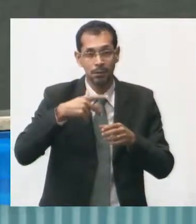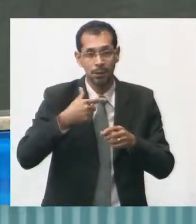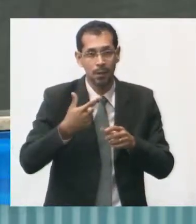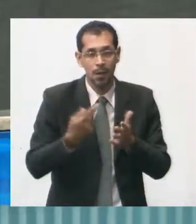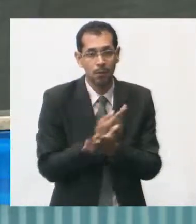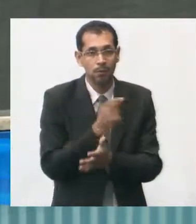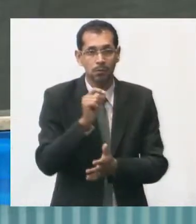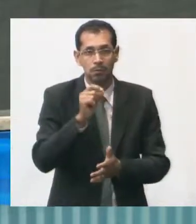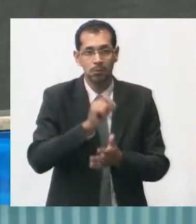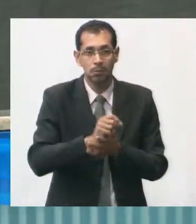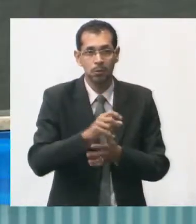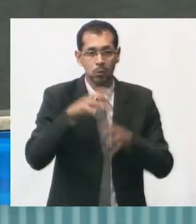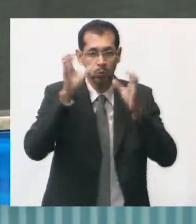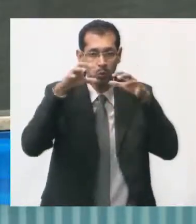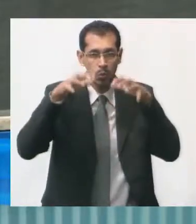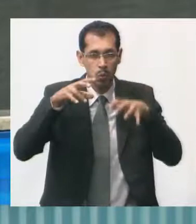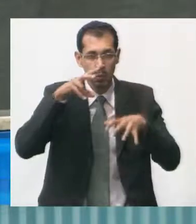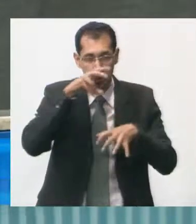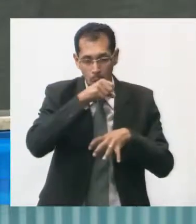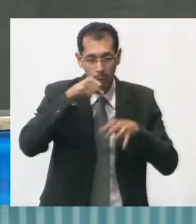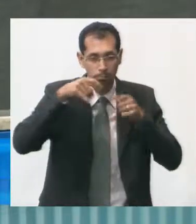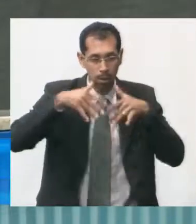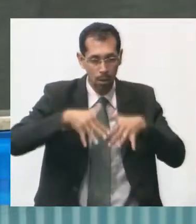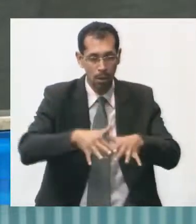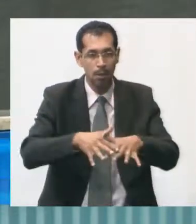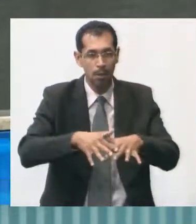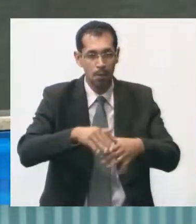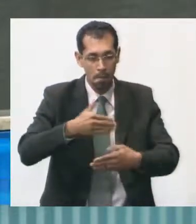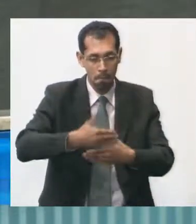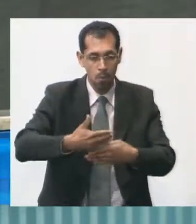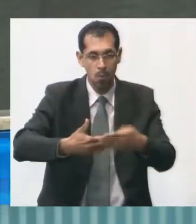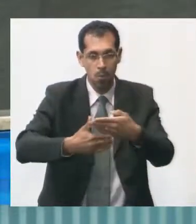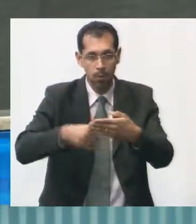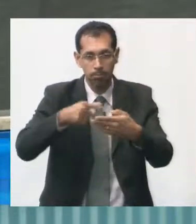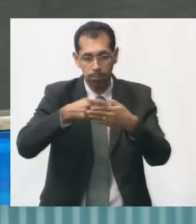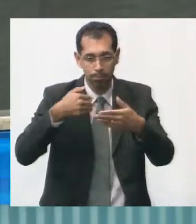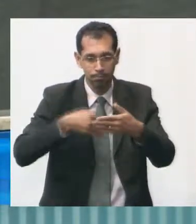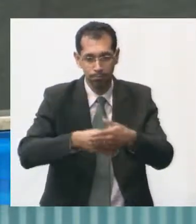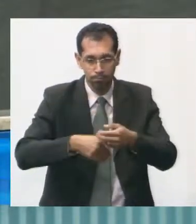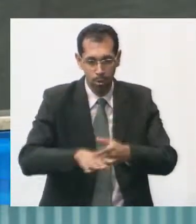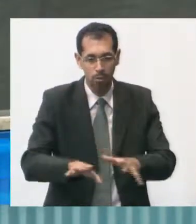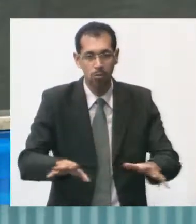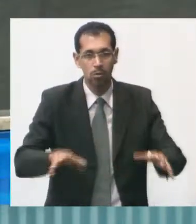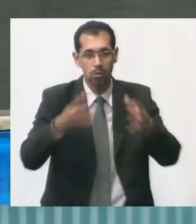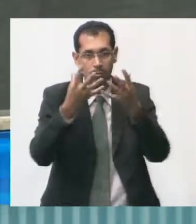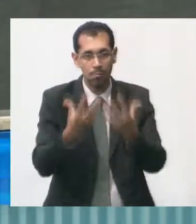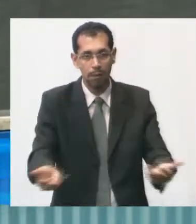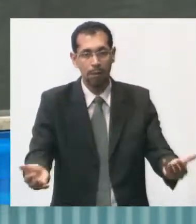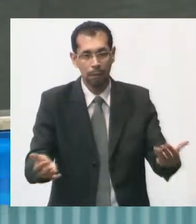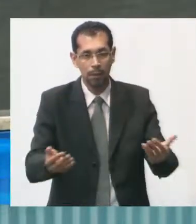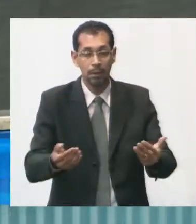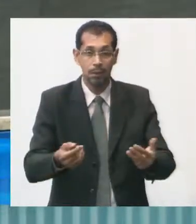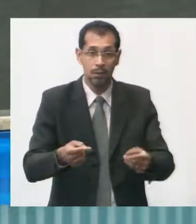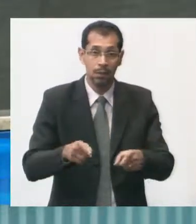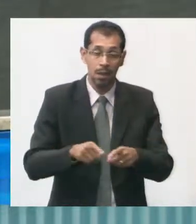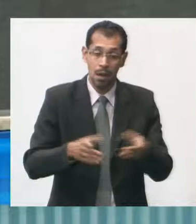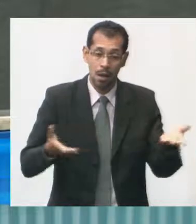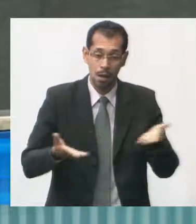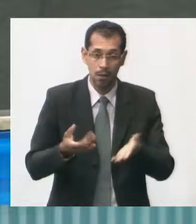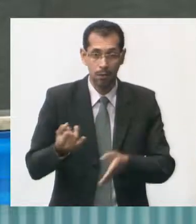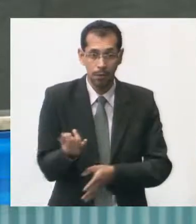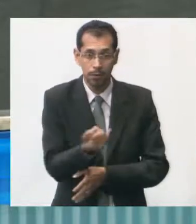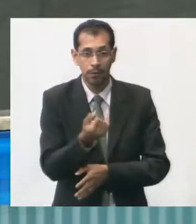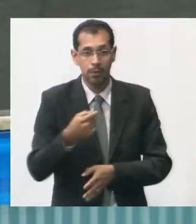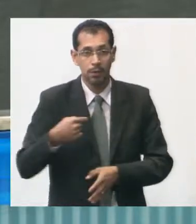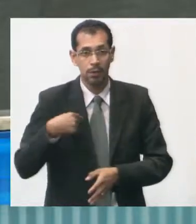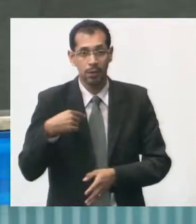ali da casa dela. Então, dona Mônica, nós estamos aqui nessa tribuna denunciando isso, cobrando da Prefeitura de